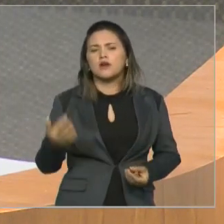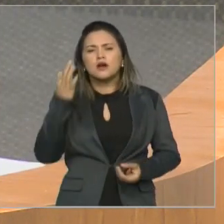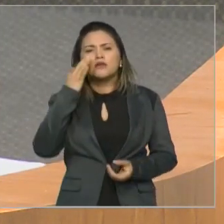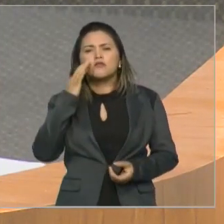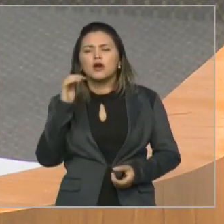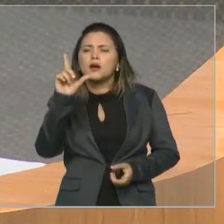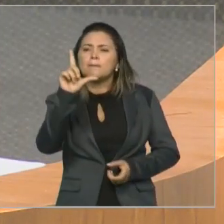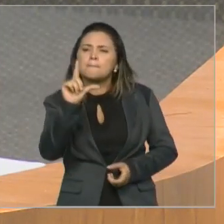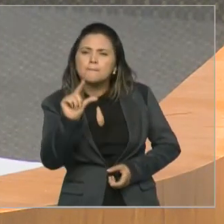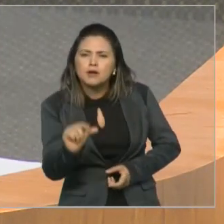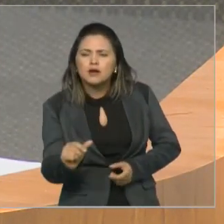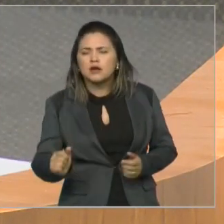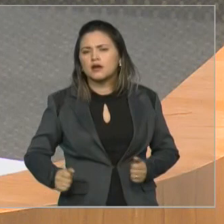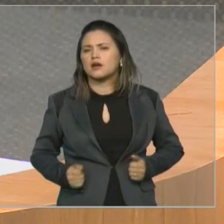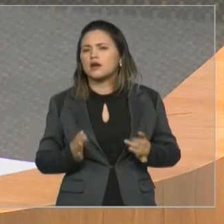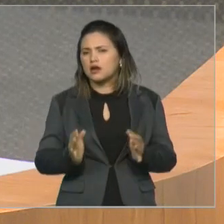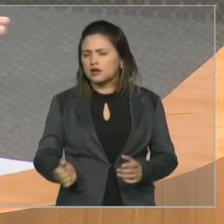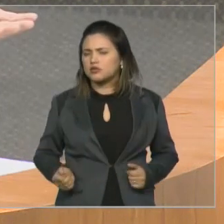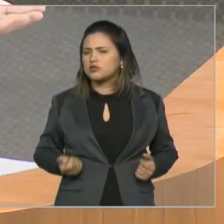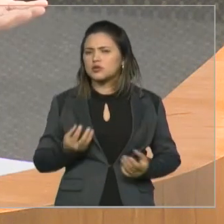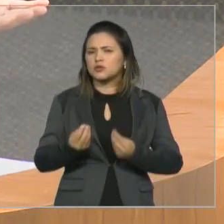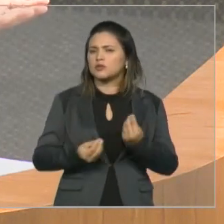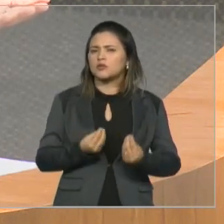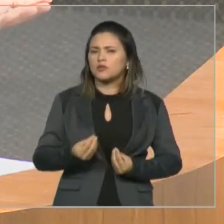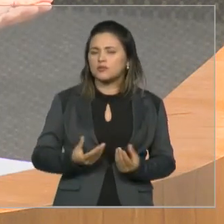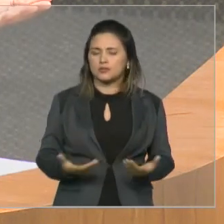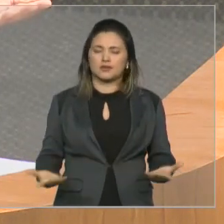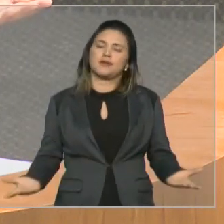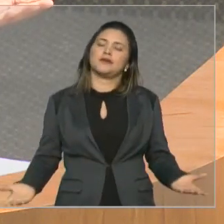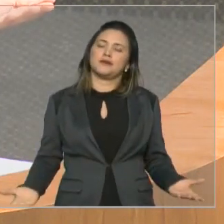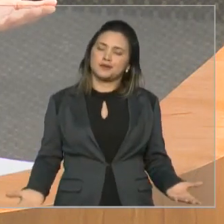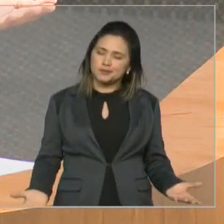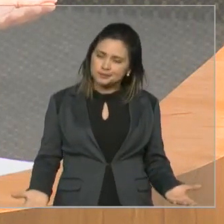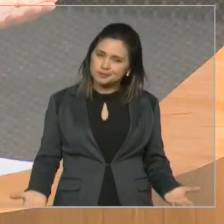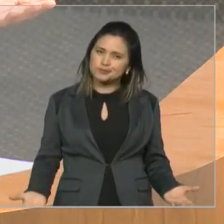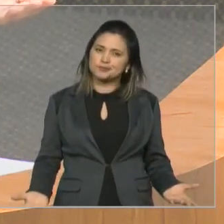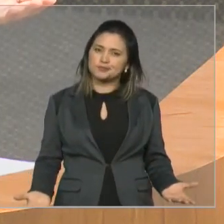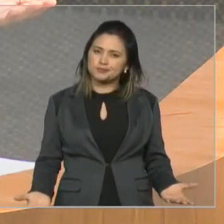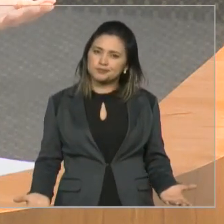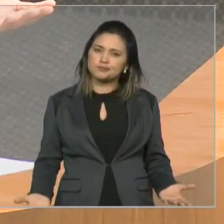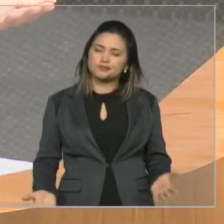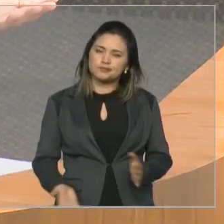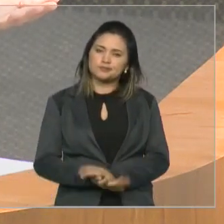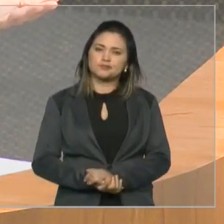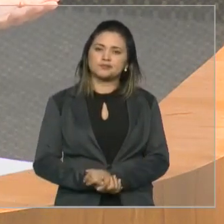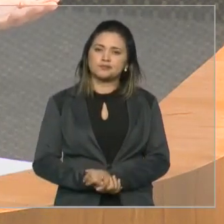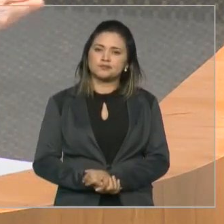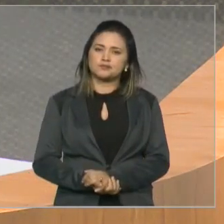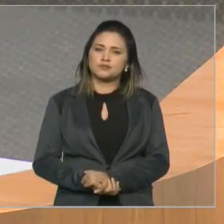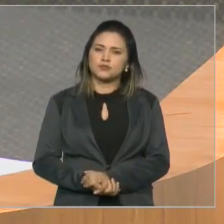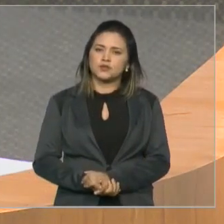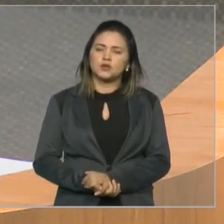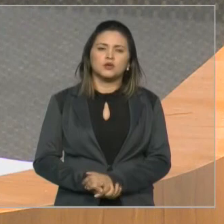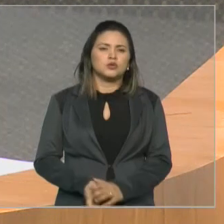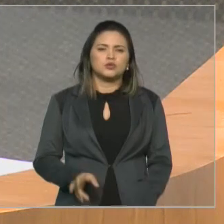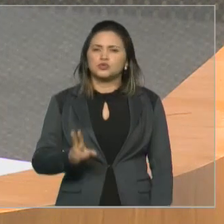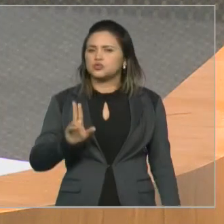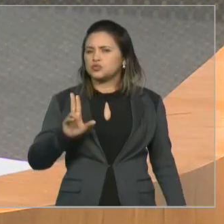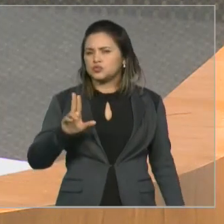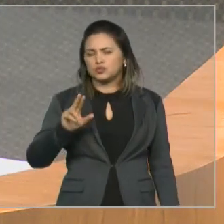os gastos na máquina pública? Ora, senhoras e senhores, nunca fez uma reforma